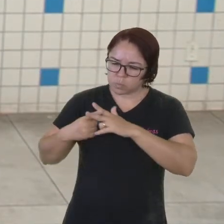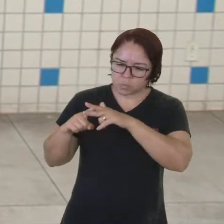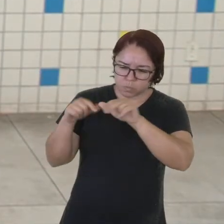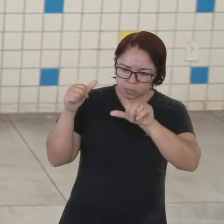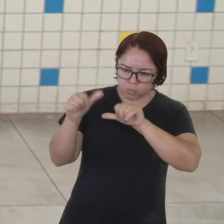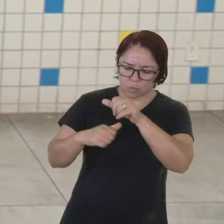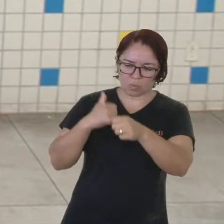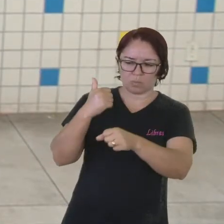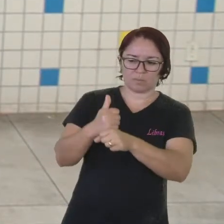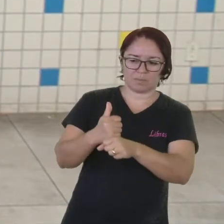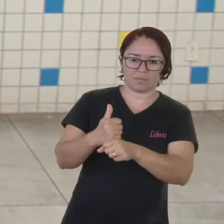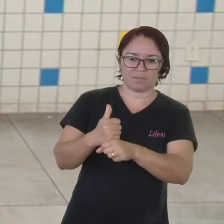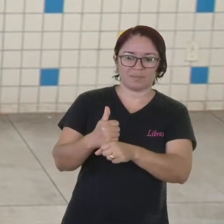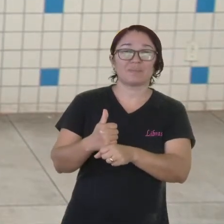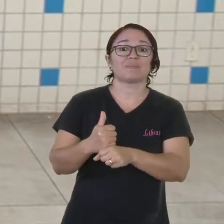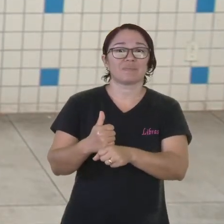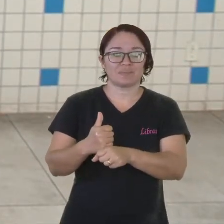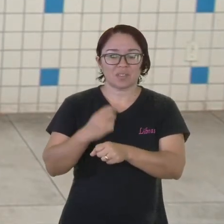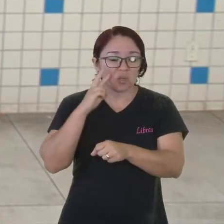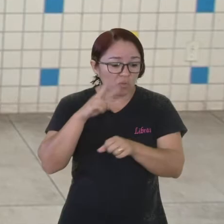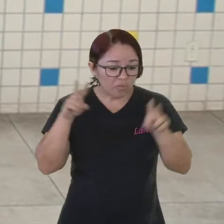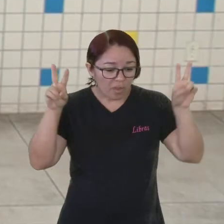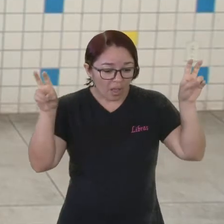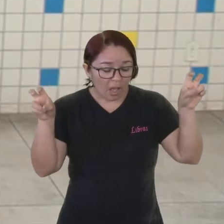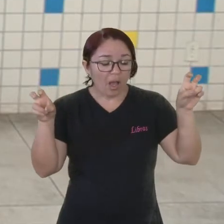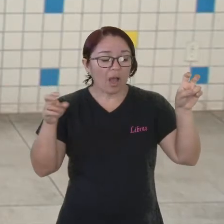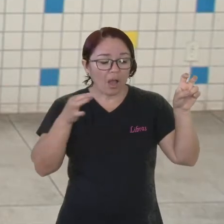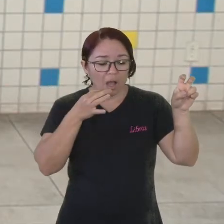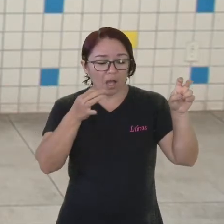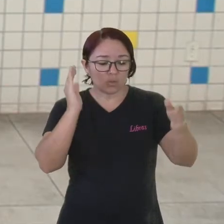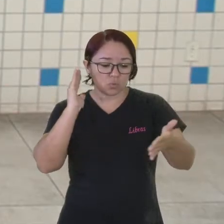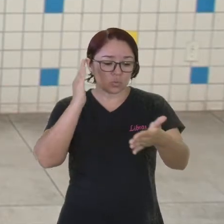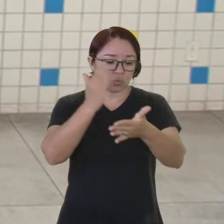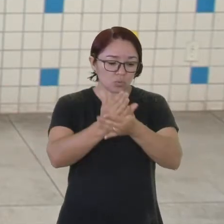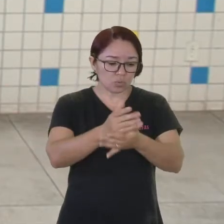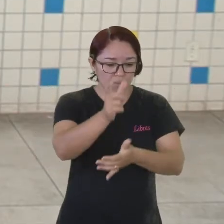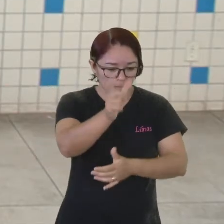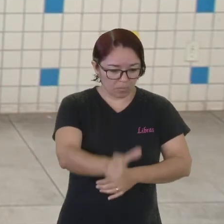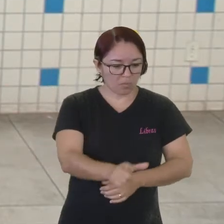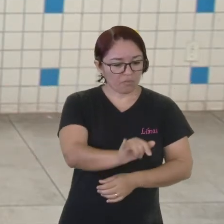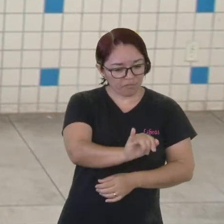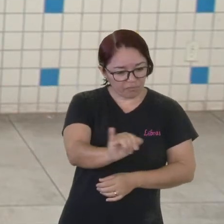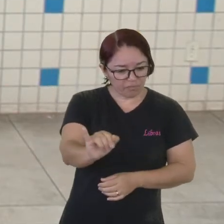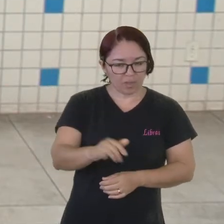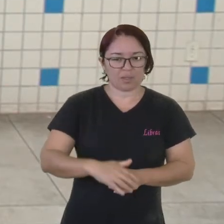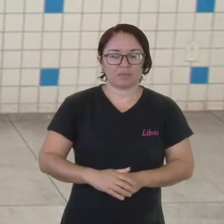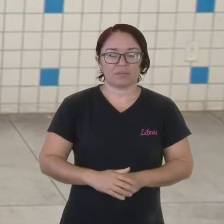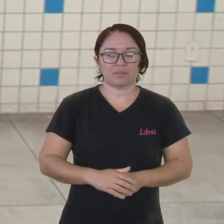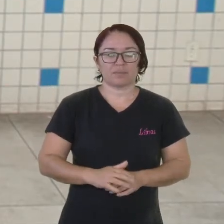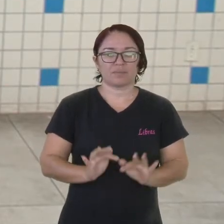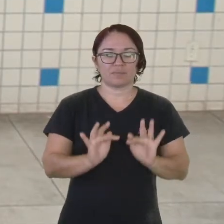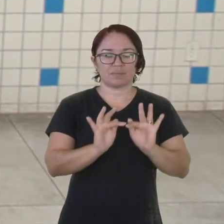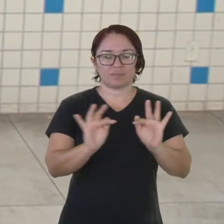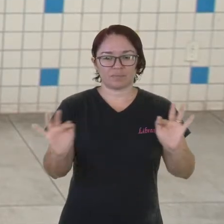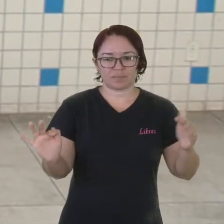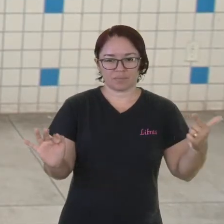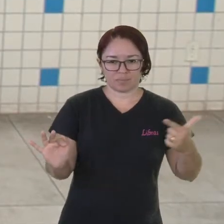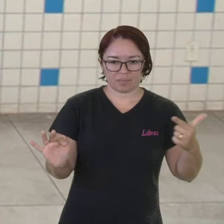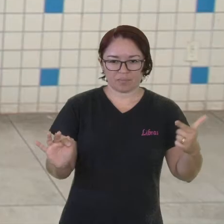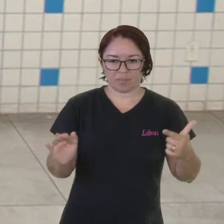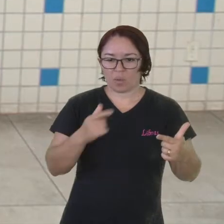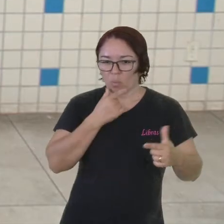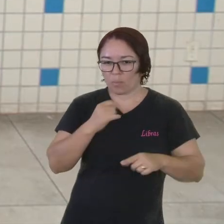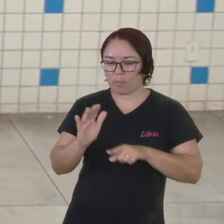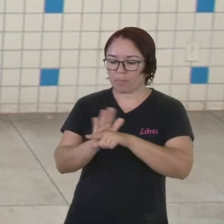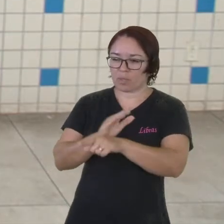as aspas para mostrar que essa fala é um discurso direto, é de outra pessoa. E no segundo, você tem um macaco? Perguntou